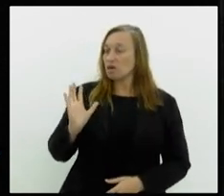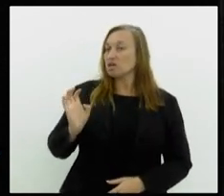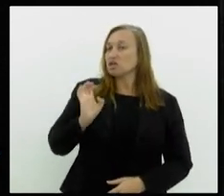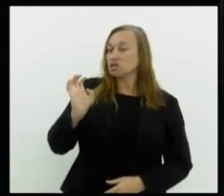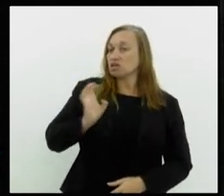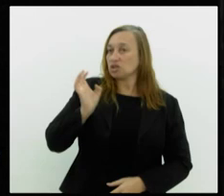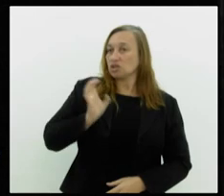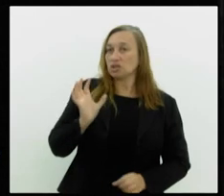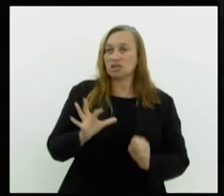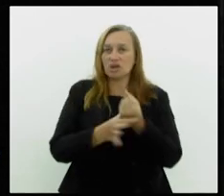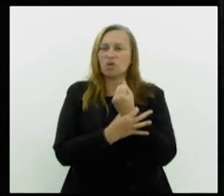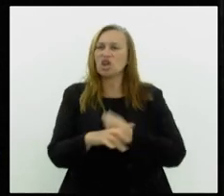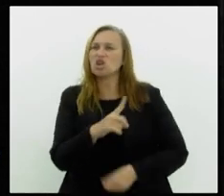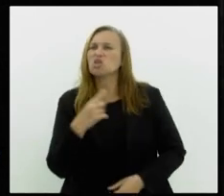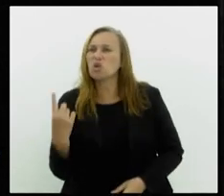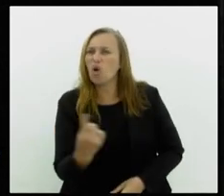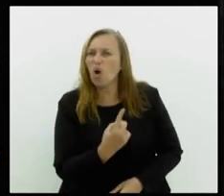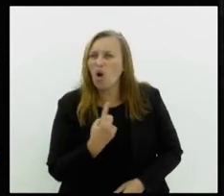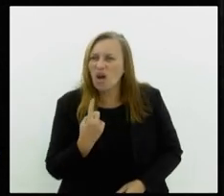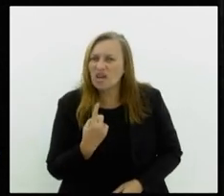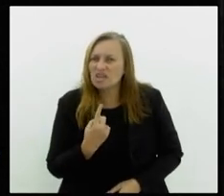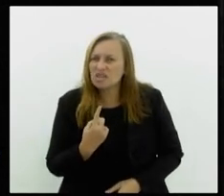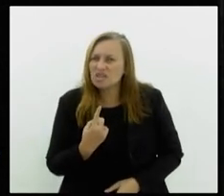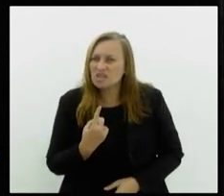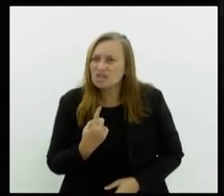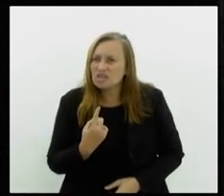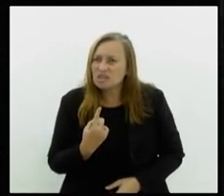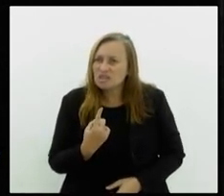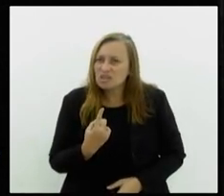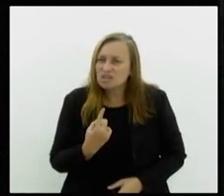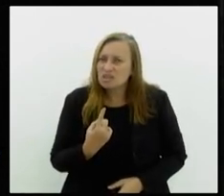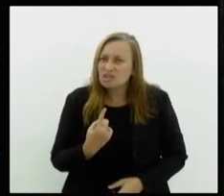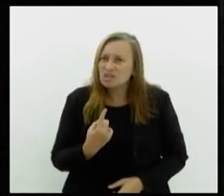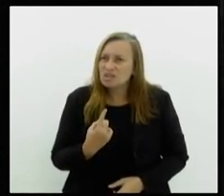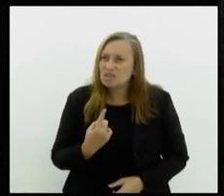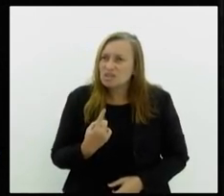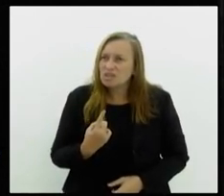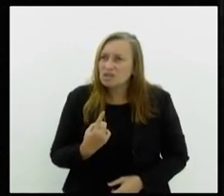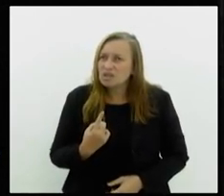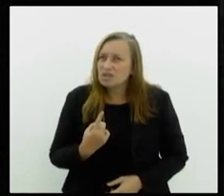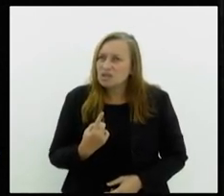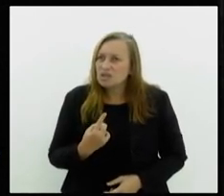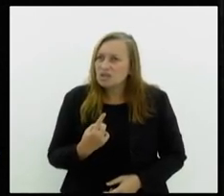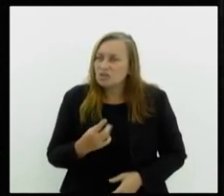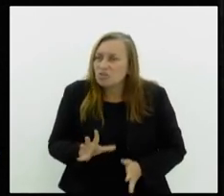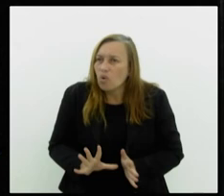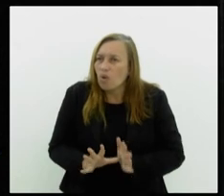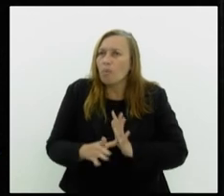enquanto somos nós que estamos sendo caçados em cada esquina.